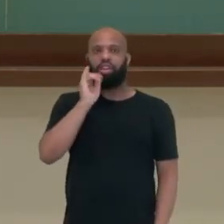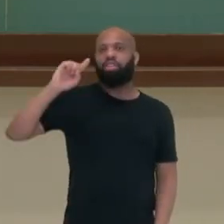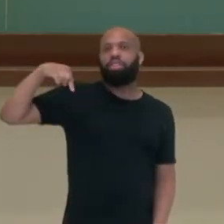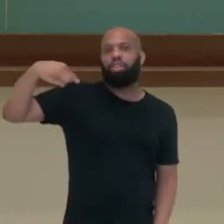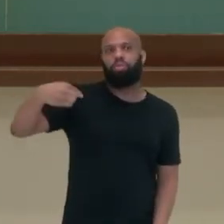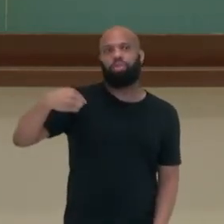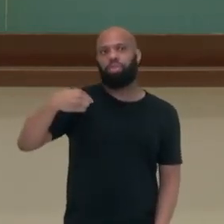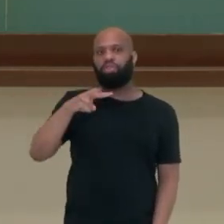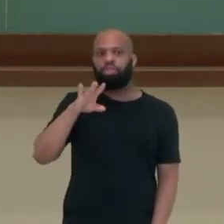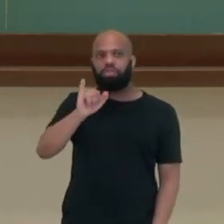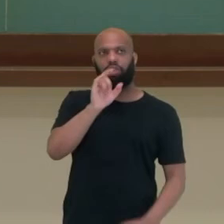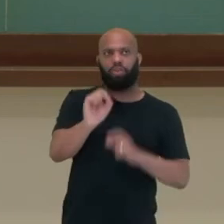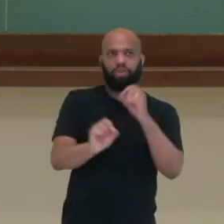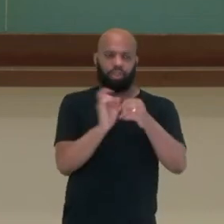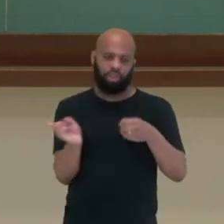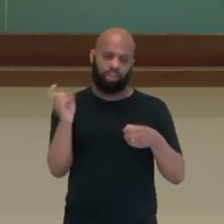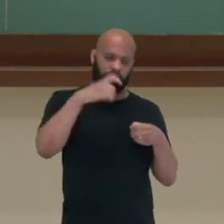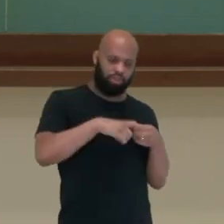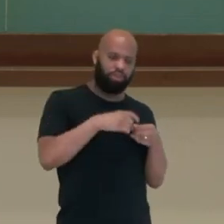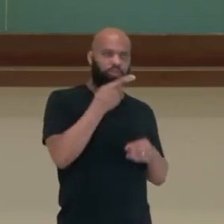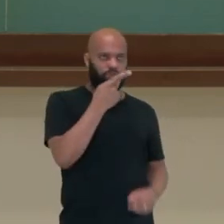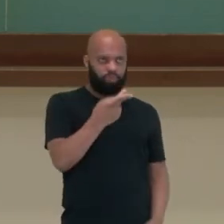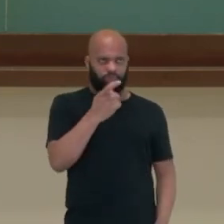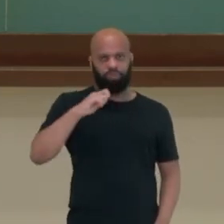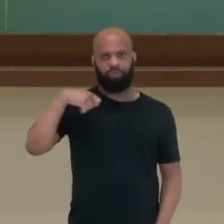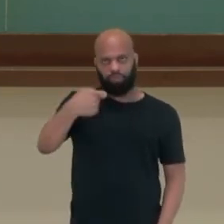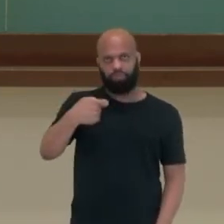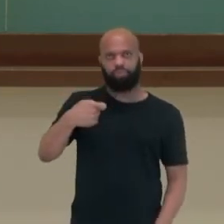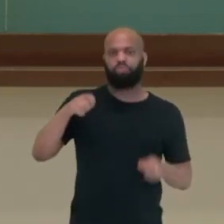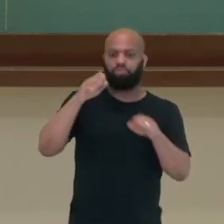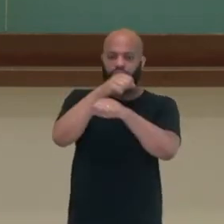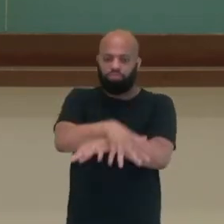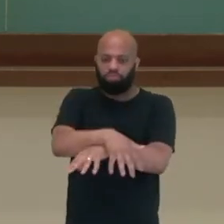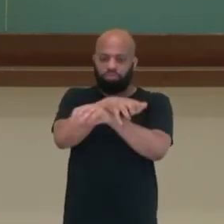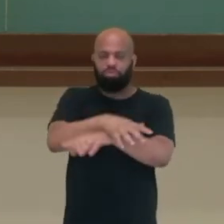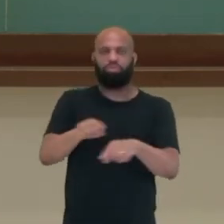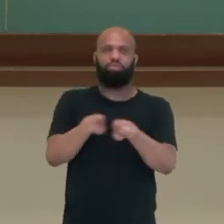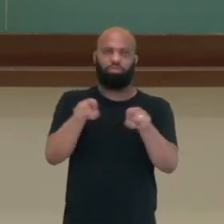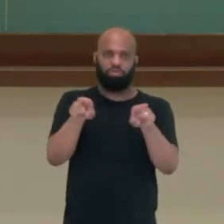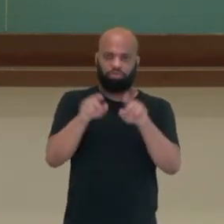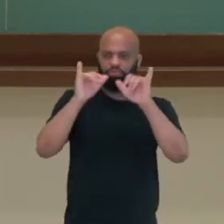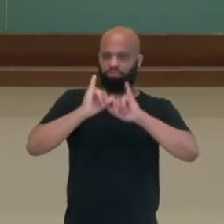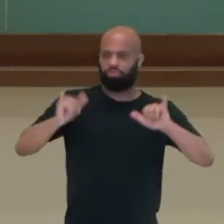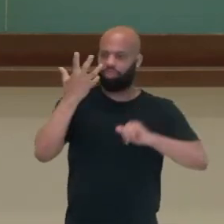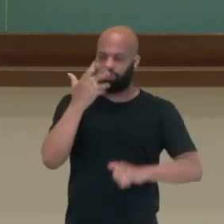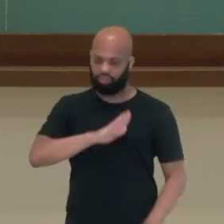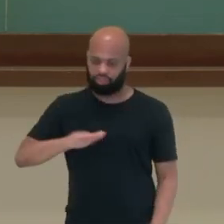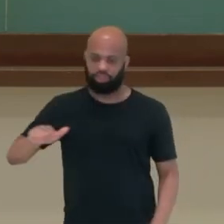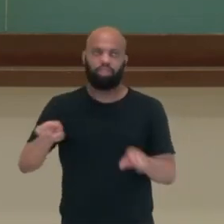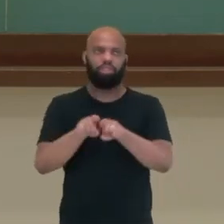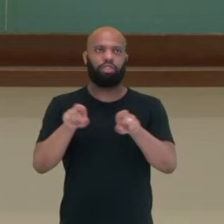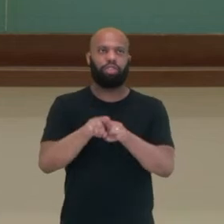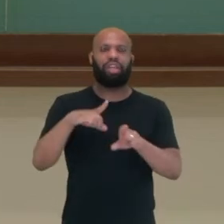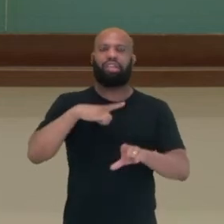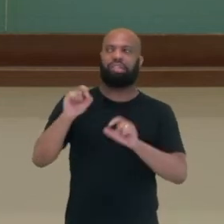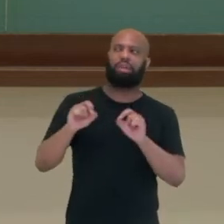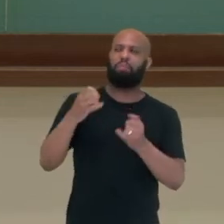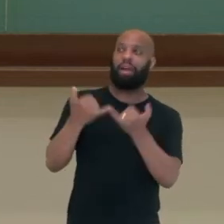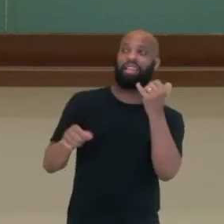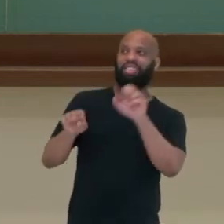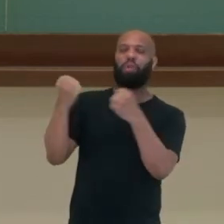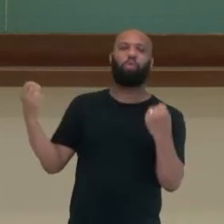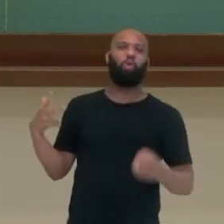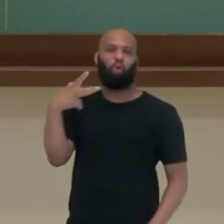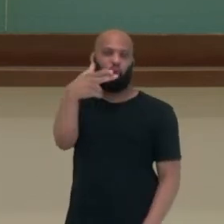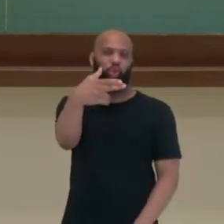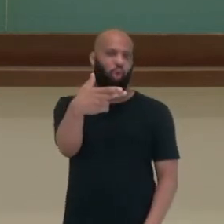ela vai e retorna para falar sobre mídia, publicidade infantil. Aí está truncada a entrevista,